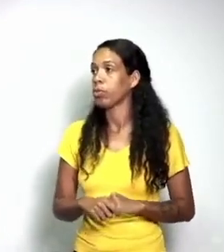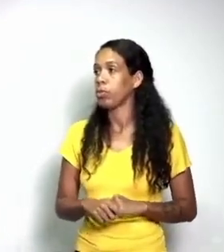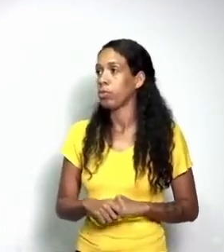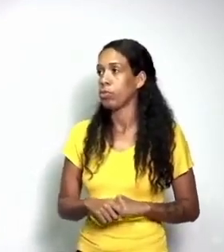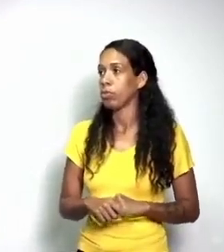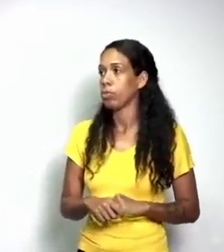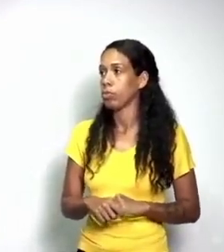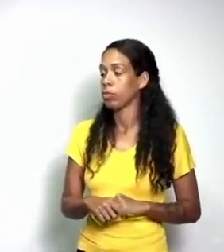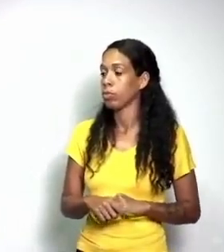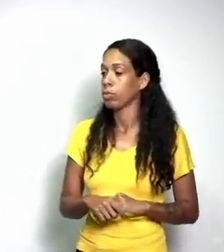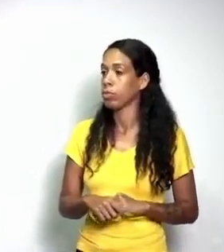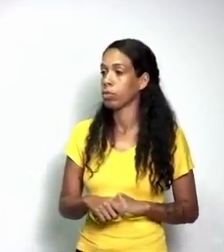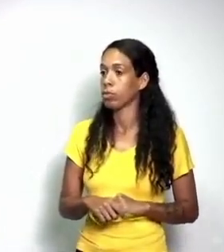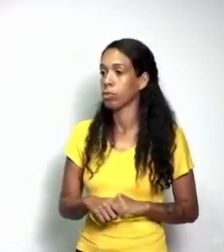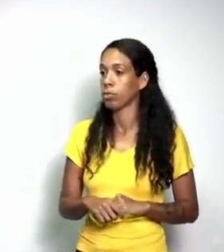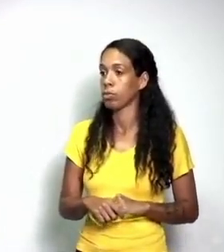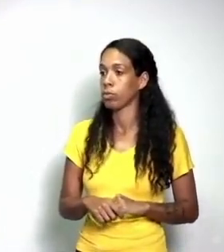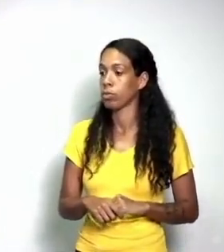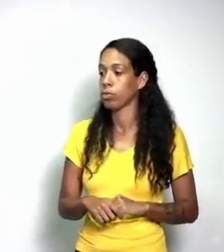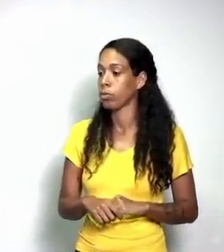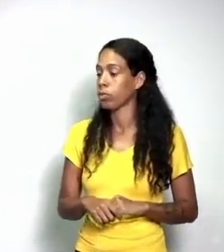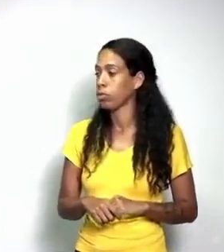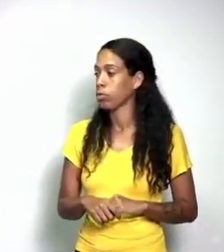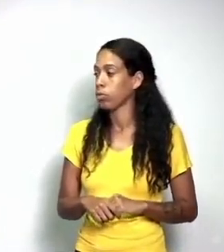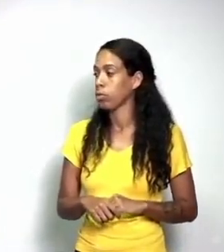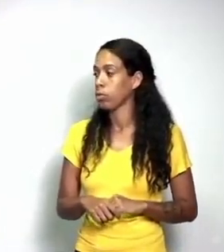Segurando bem. Pode puxar.